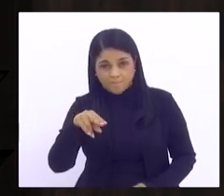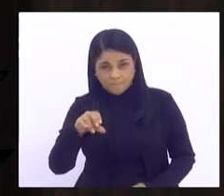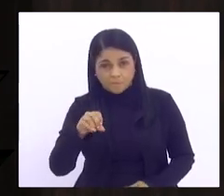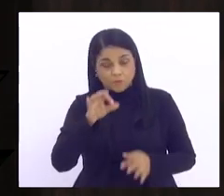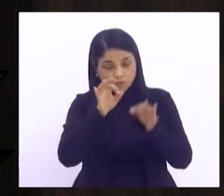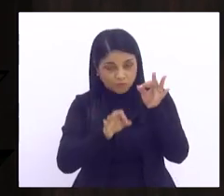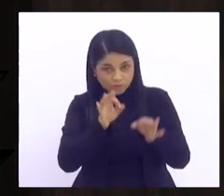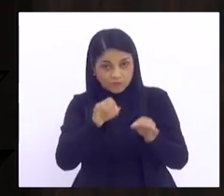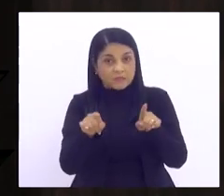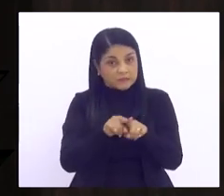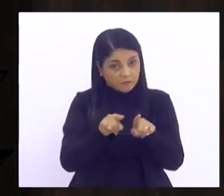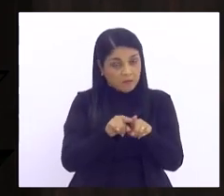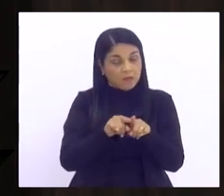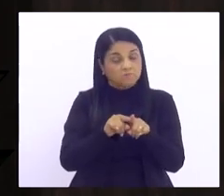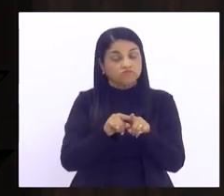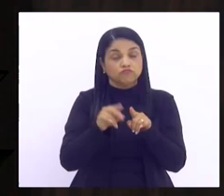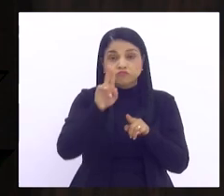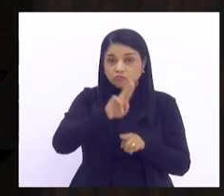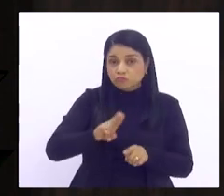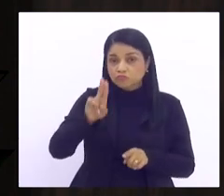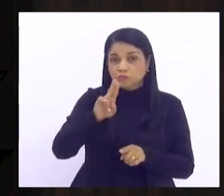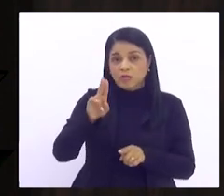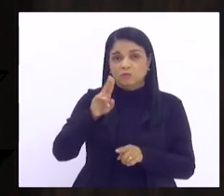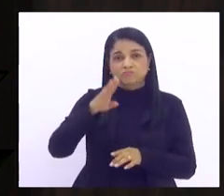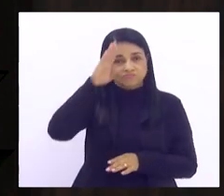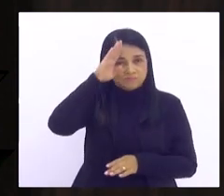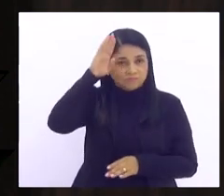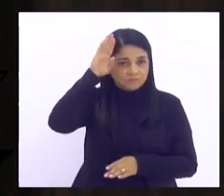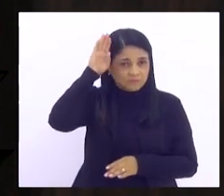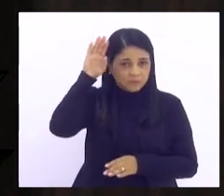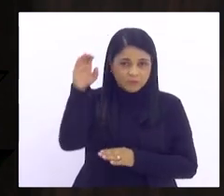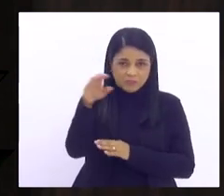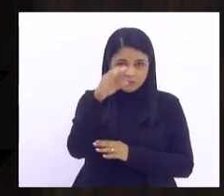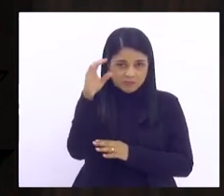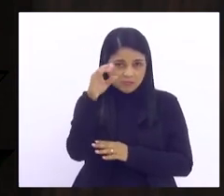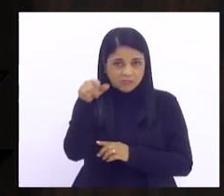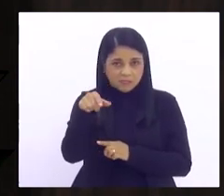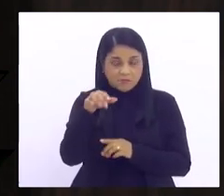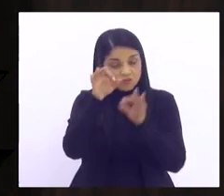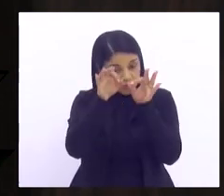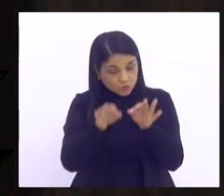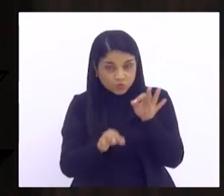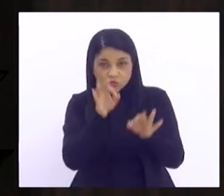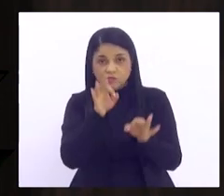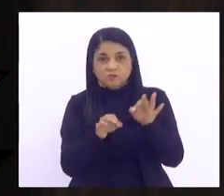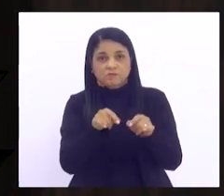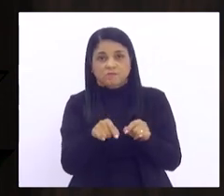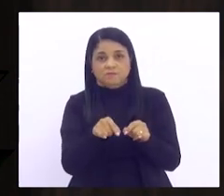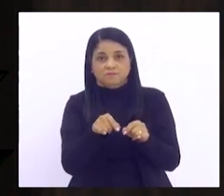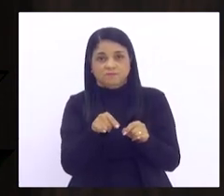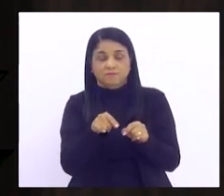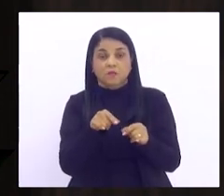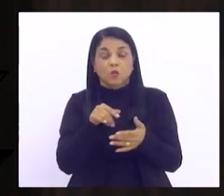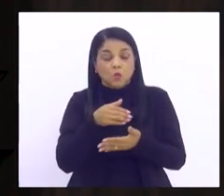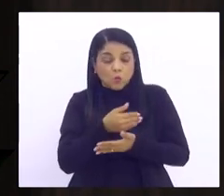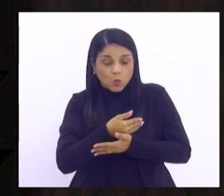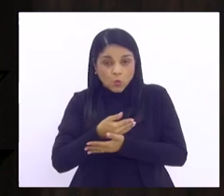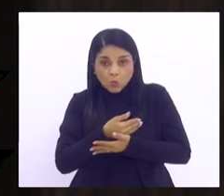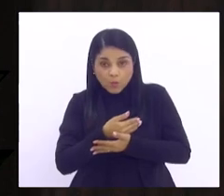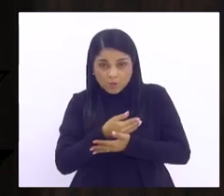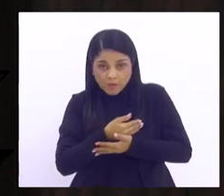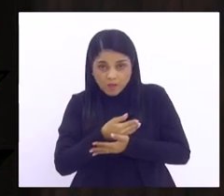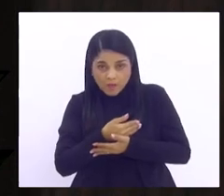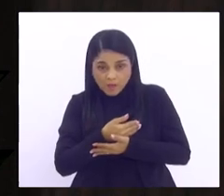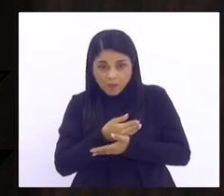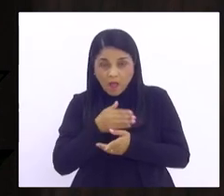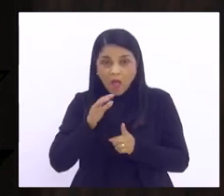ambiente acadêmico, tá? Que é dar ao outro o que lhe é devido. Isso é justiça. Eu pergunto, o que o bebê representa